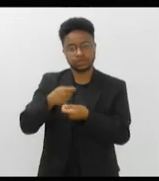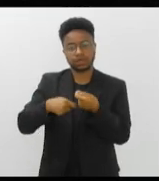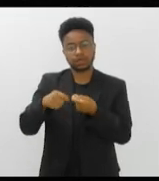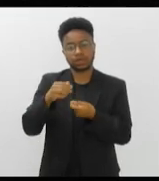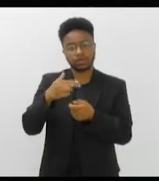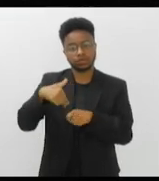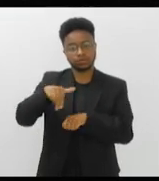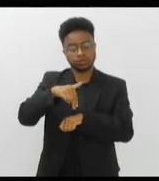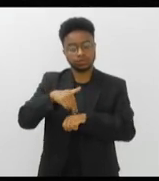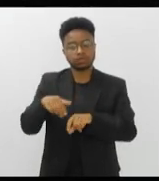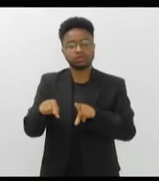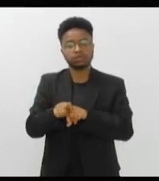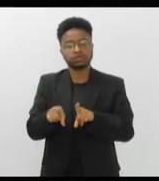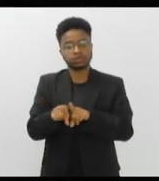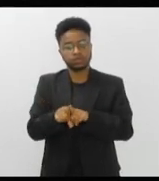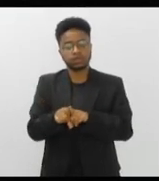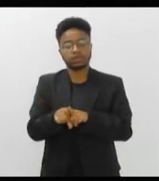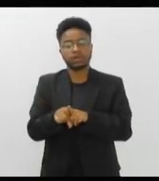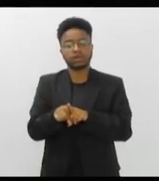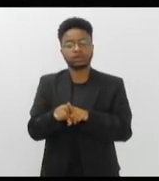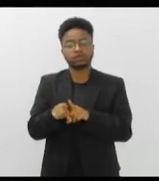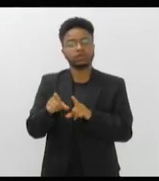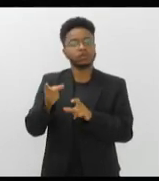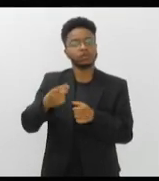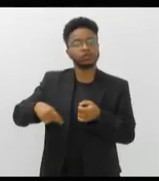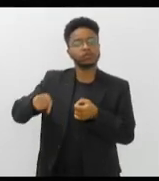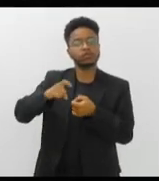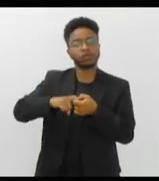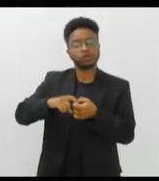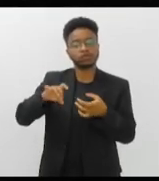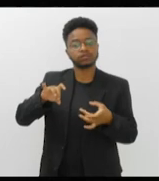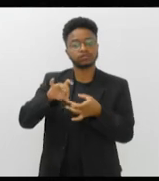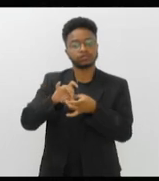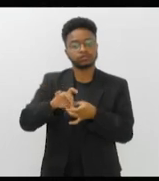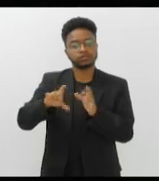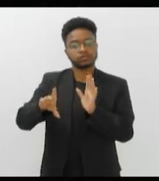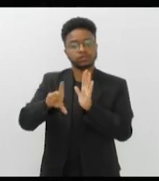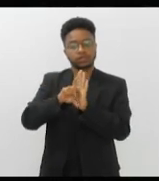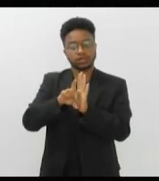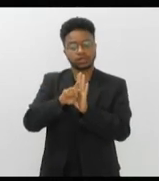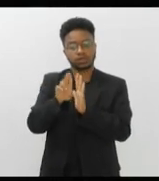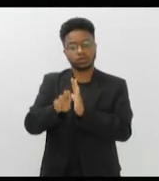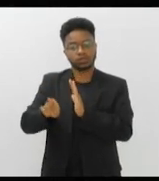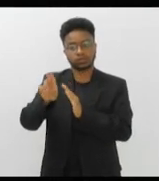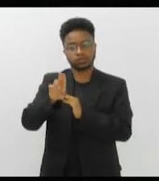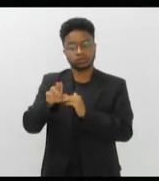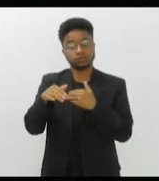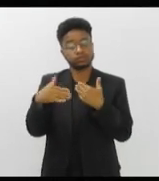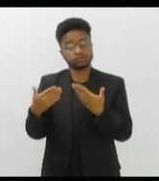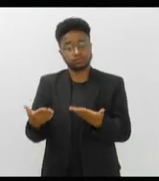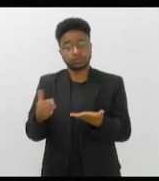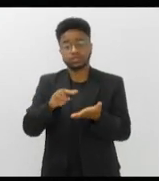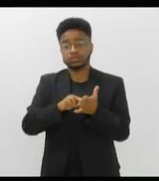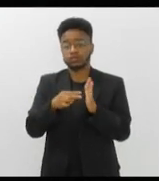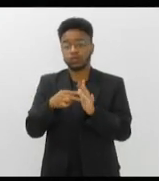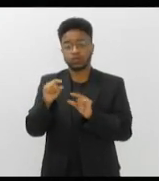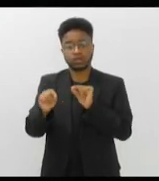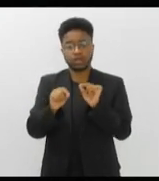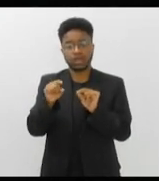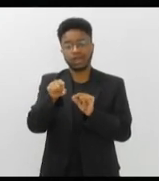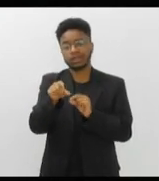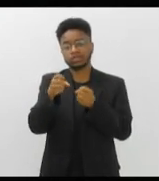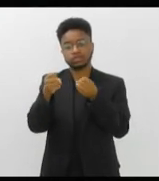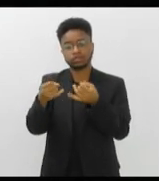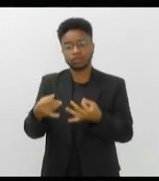e considerados recuperáveis nos termos da legislação aplicável então simplesmente ele esclareceu